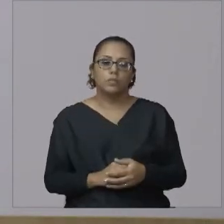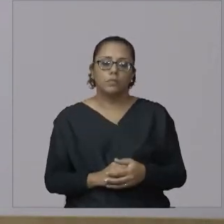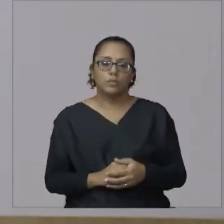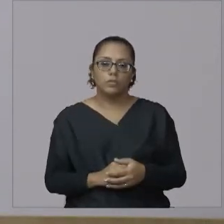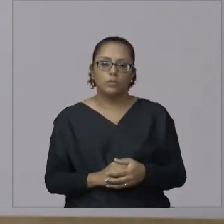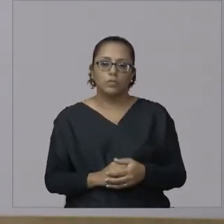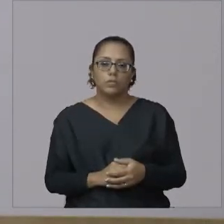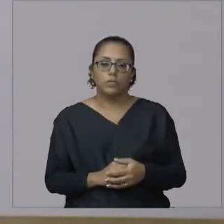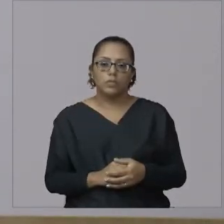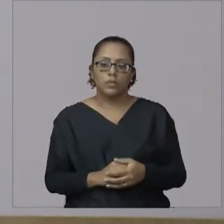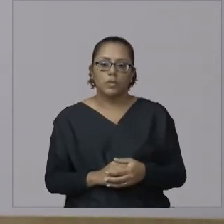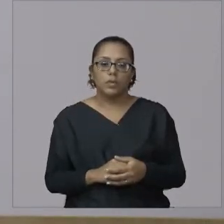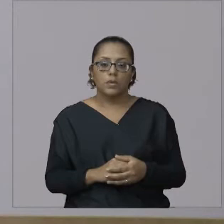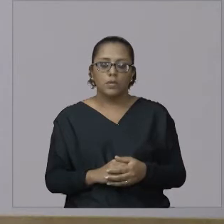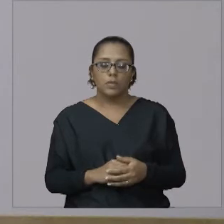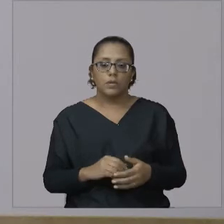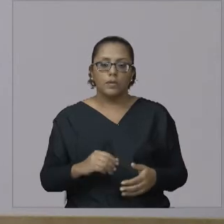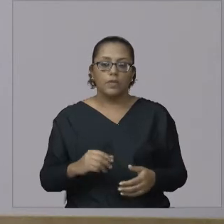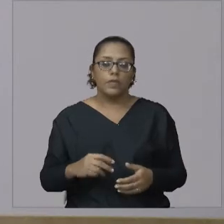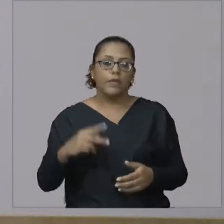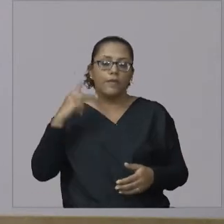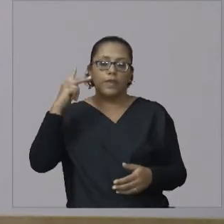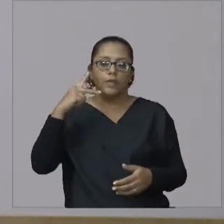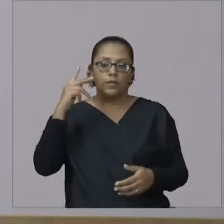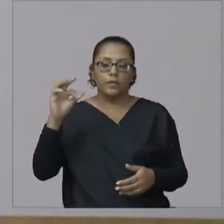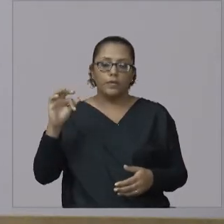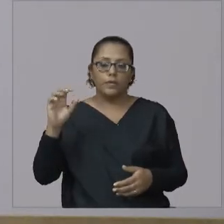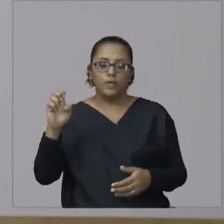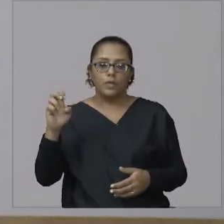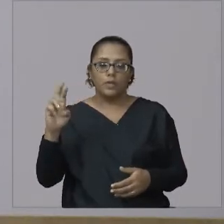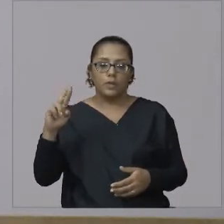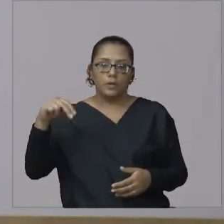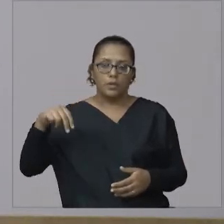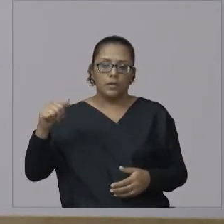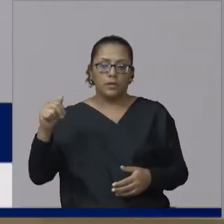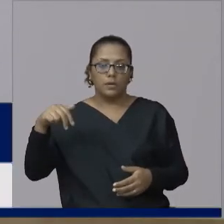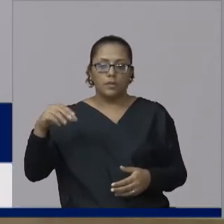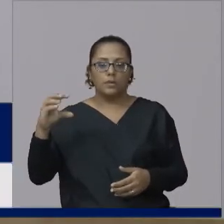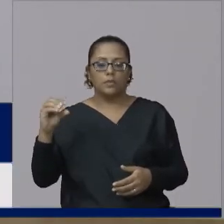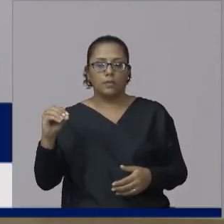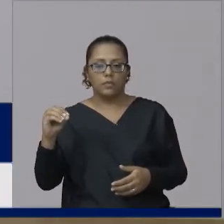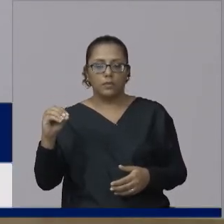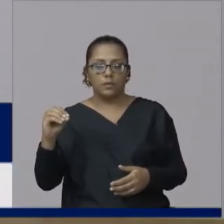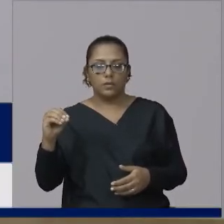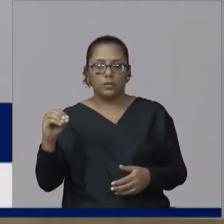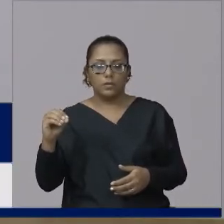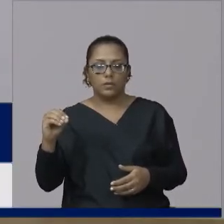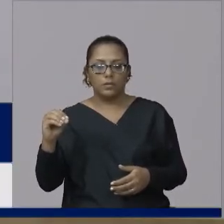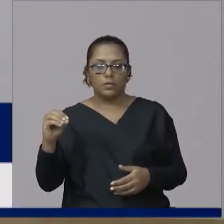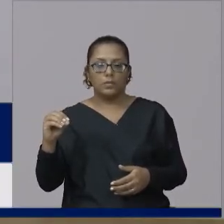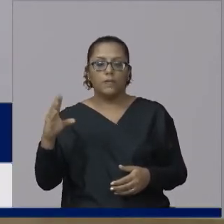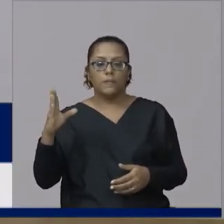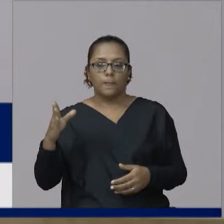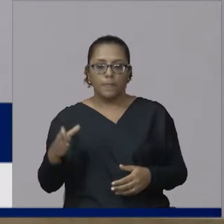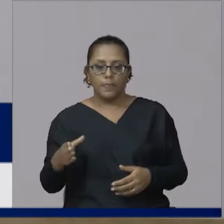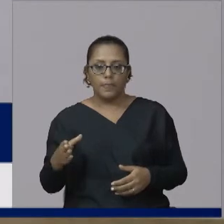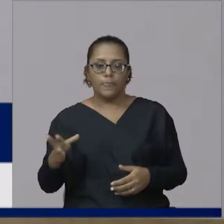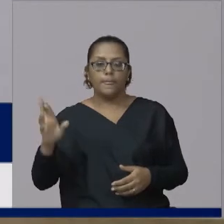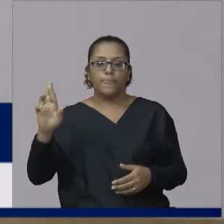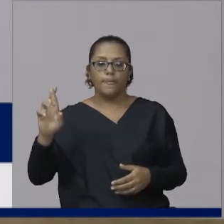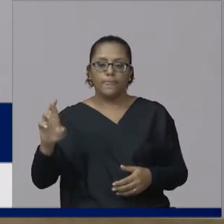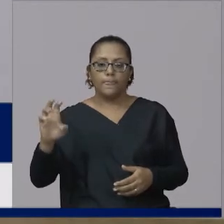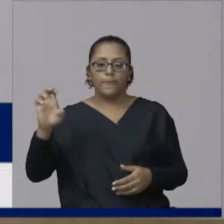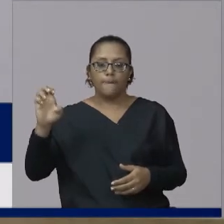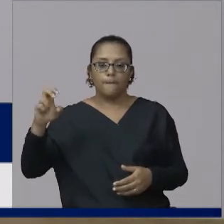Vou chamar o vereador Fernando Petitti, vou chamar também o vereador Renato